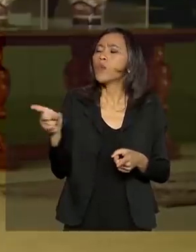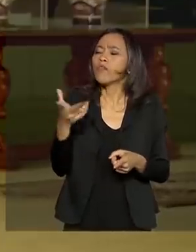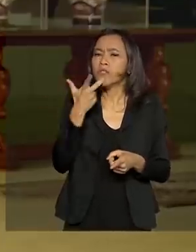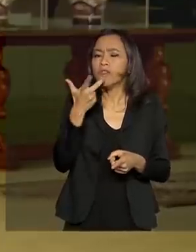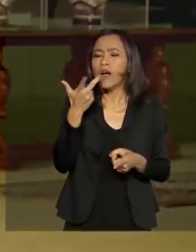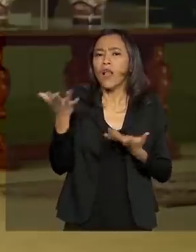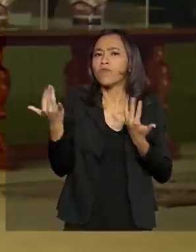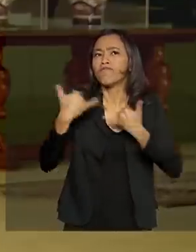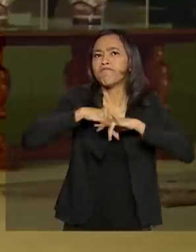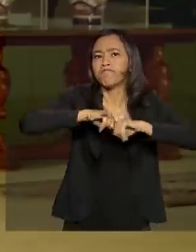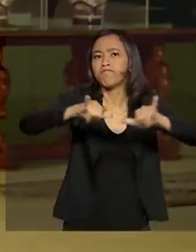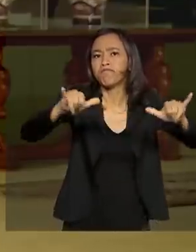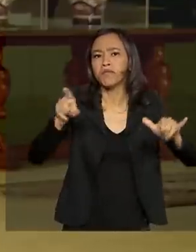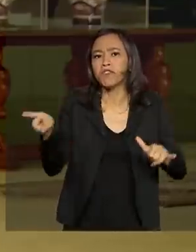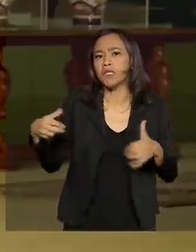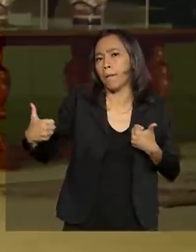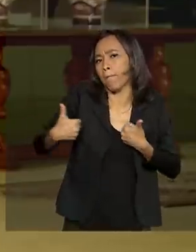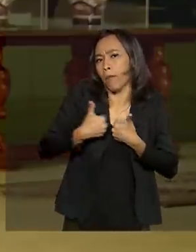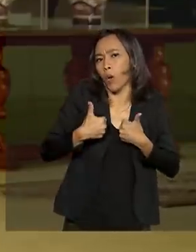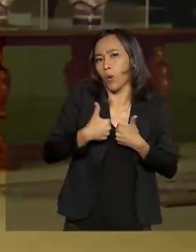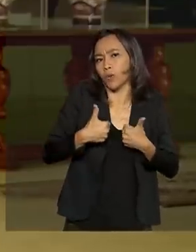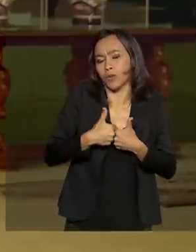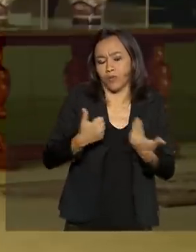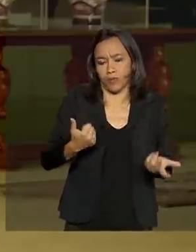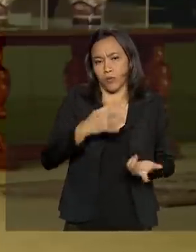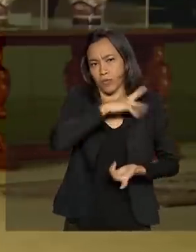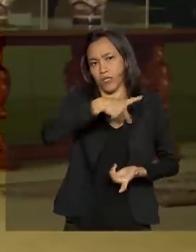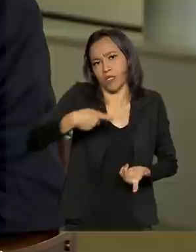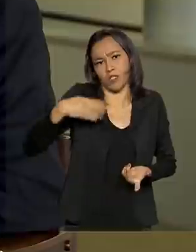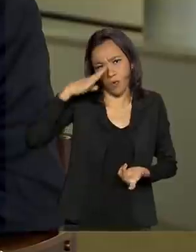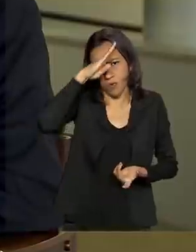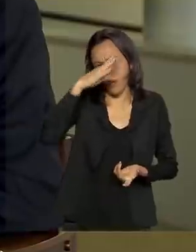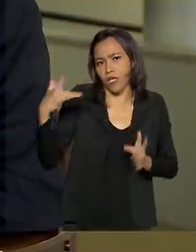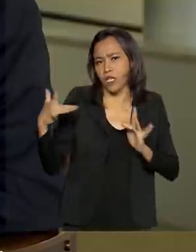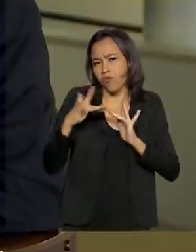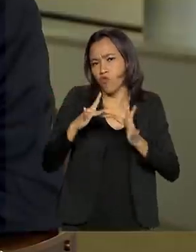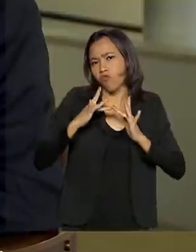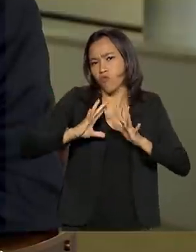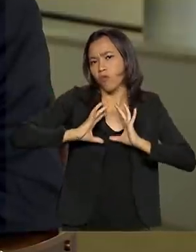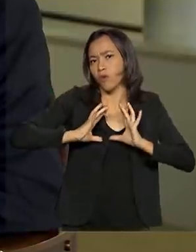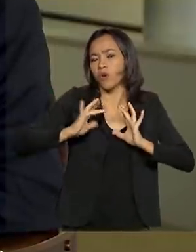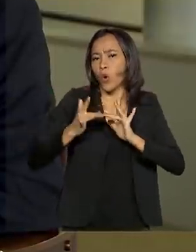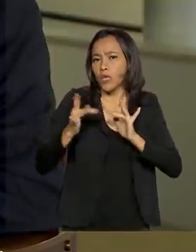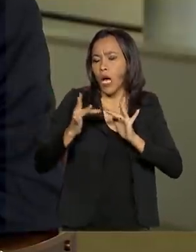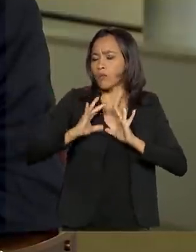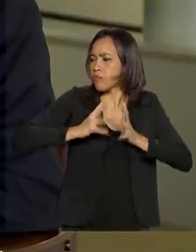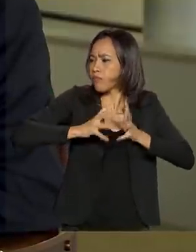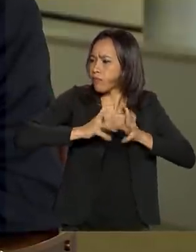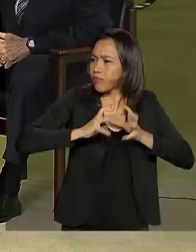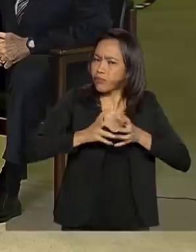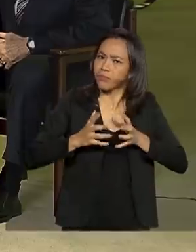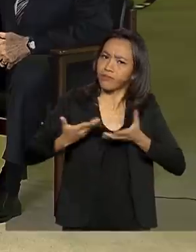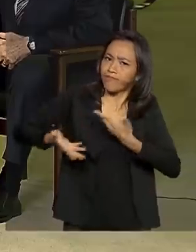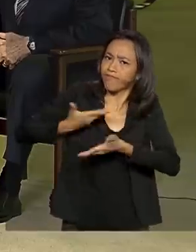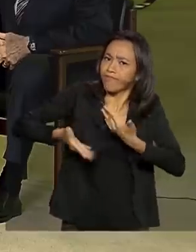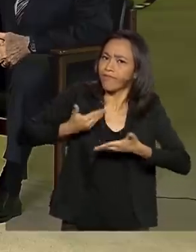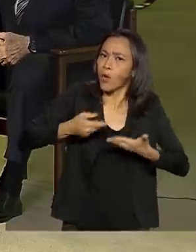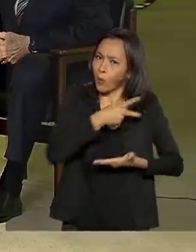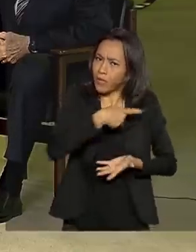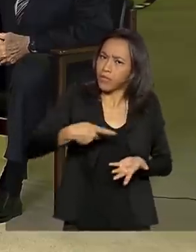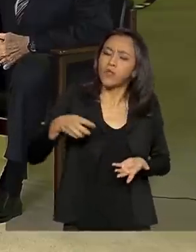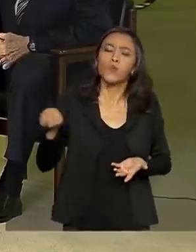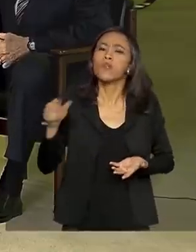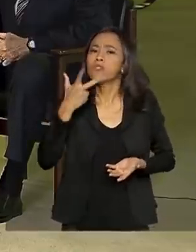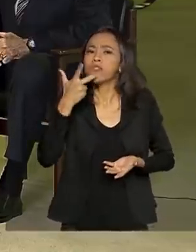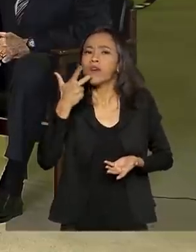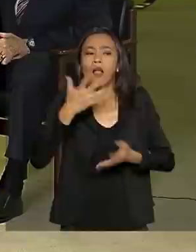senhor deixa, o senhor que é assessor muito próximo do presidente Jair Bolsonaro, que tem uma convivência muito próxima, inclusive, com ele no âmbito pessoal, que mensagem o senhor deixa